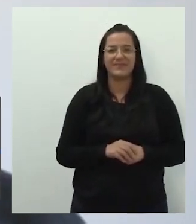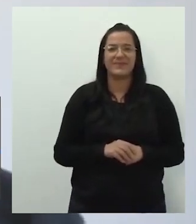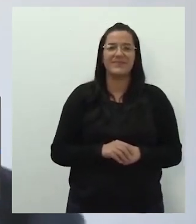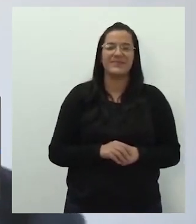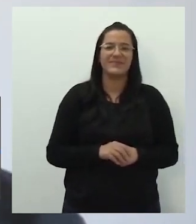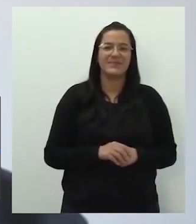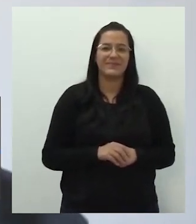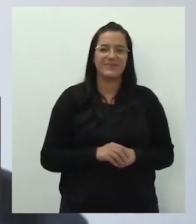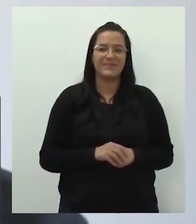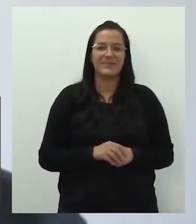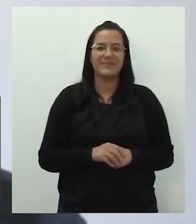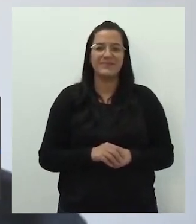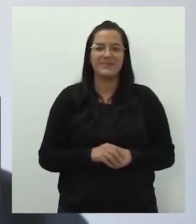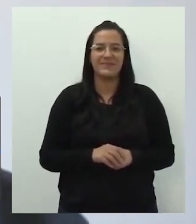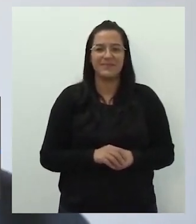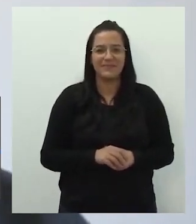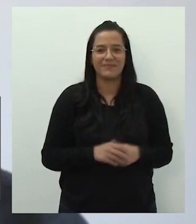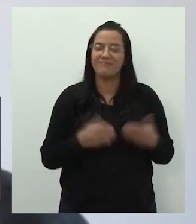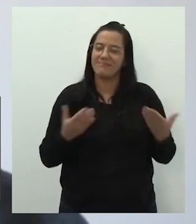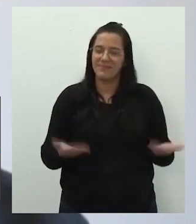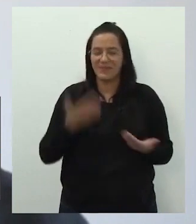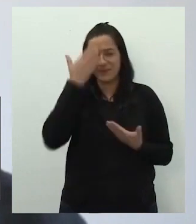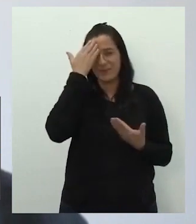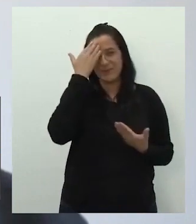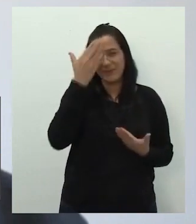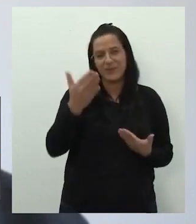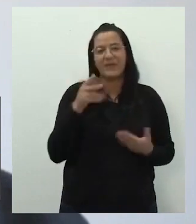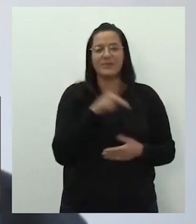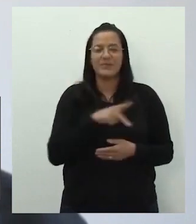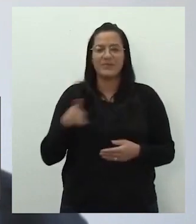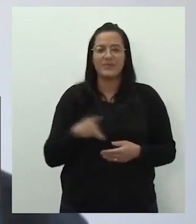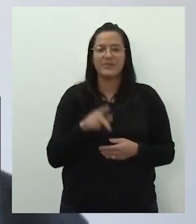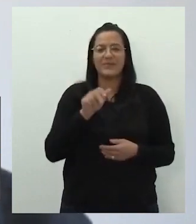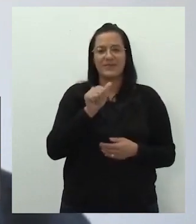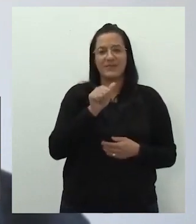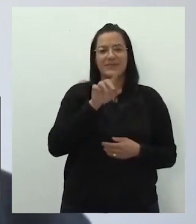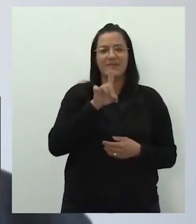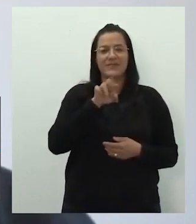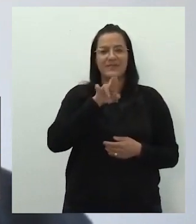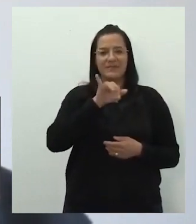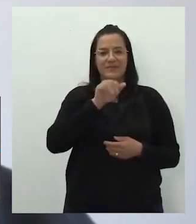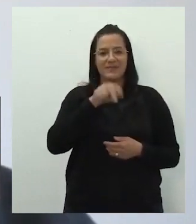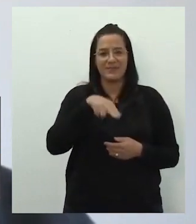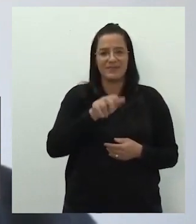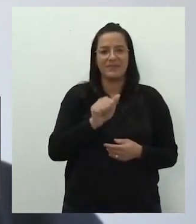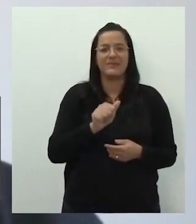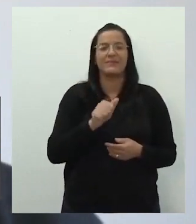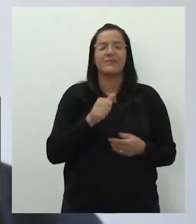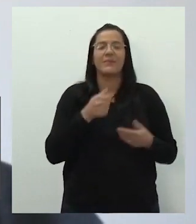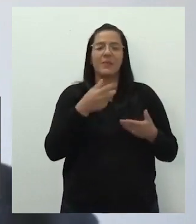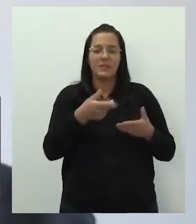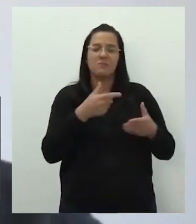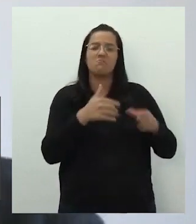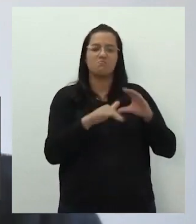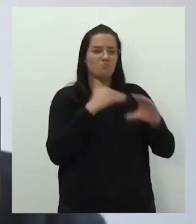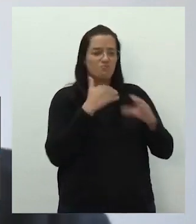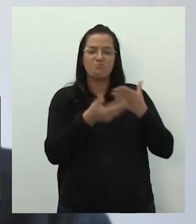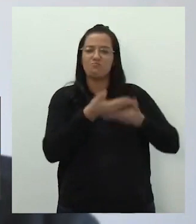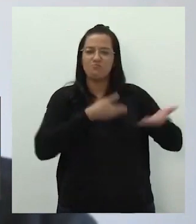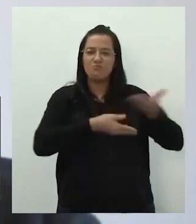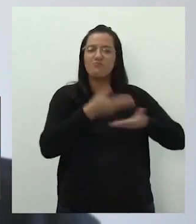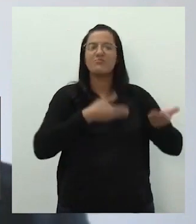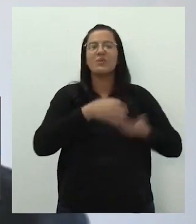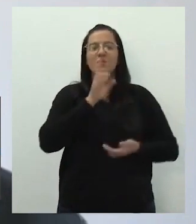mais uma vez, obrigado, professora Adriana, pelo compartilhamento, né, das questões aí. As